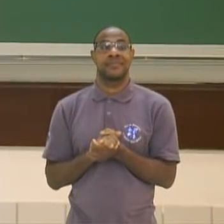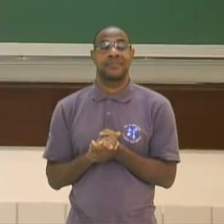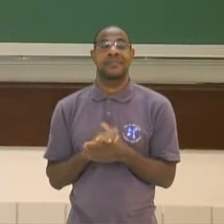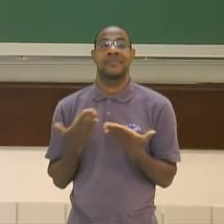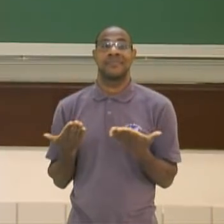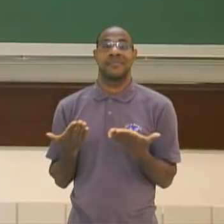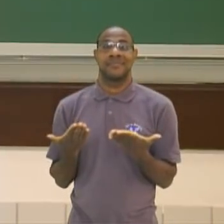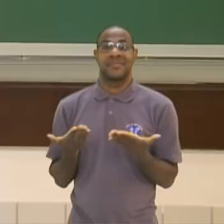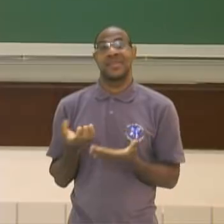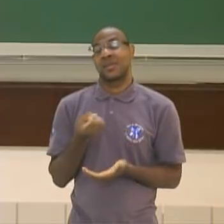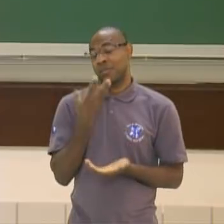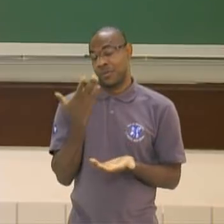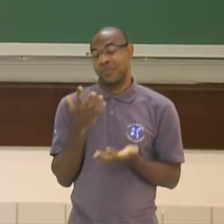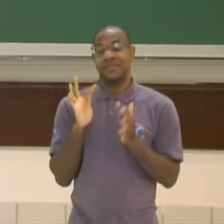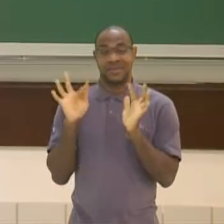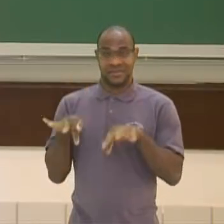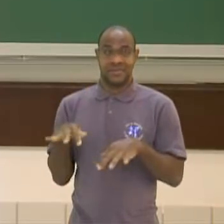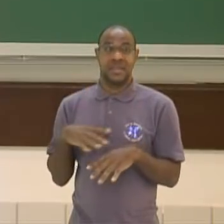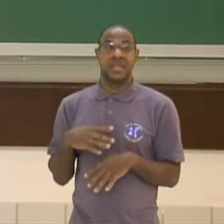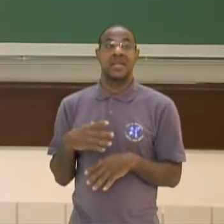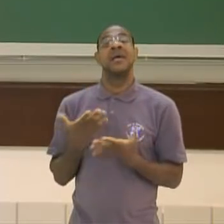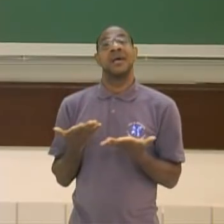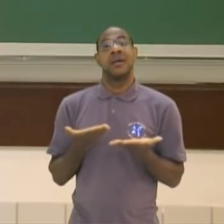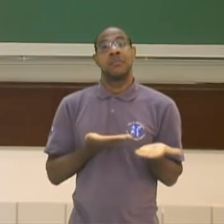Tudo que é bom, acaba. Então eu desejo para